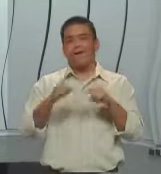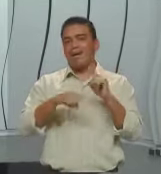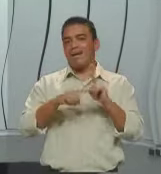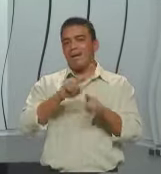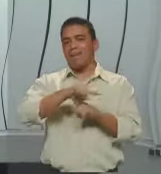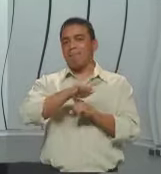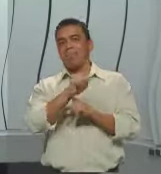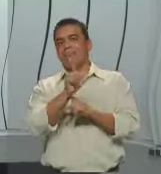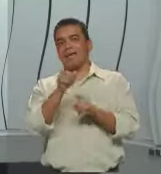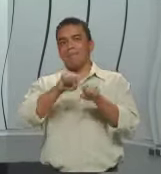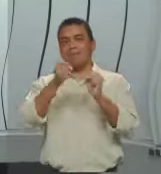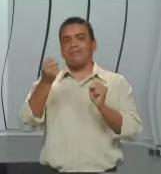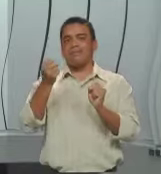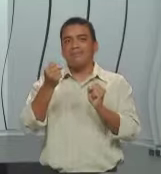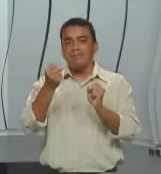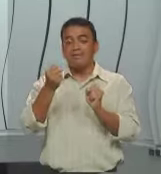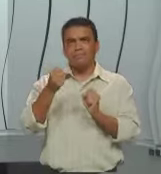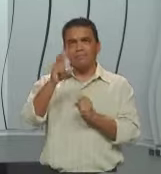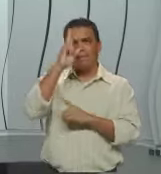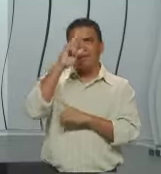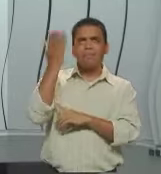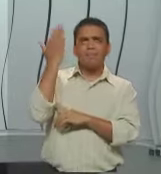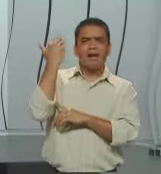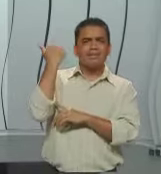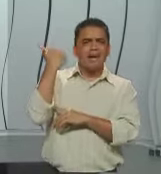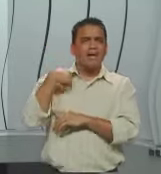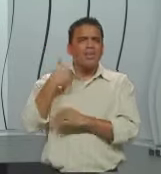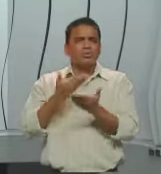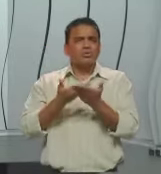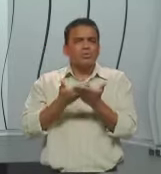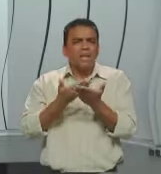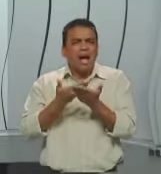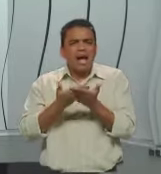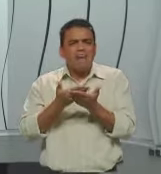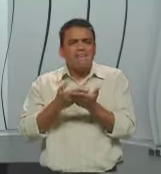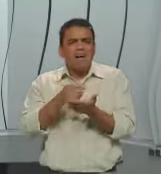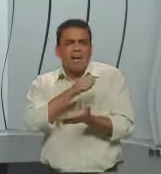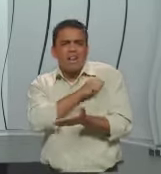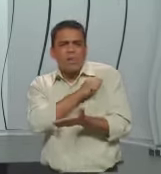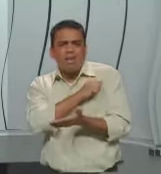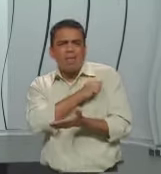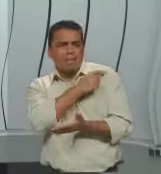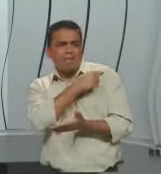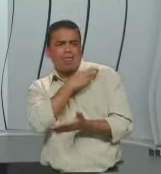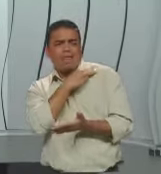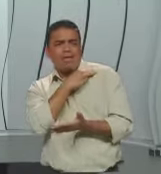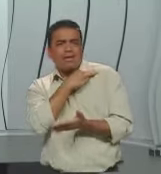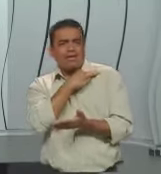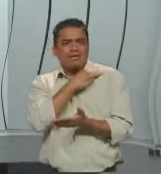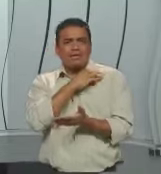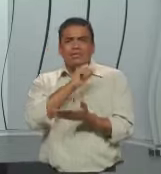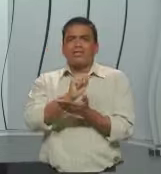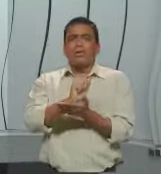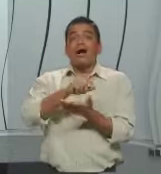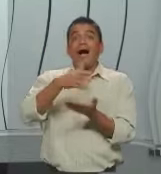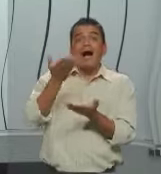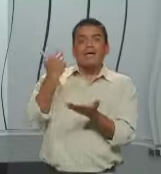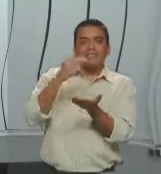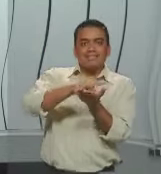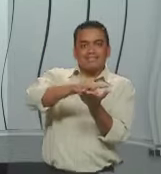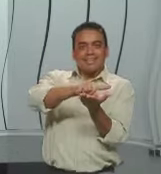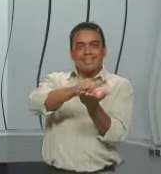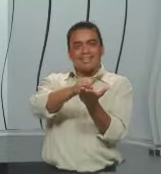lembro quando eu estudava, lá no ensino médio ainda, já tem bastante tempo, os amperímetros, eles eram de ponteiro, não